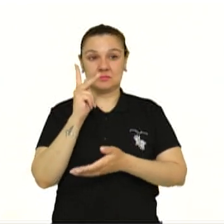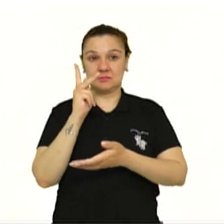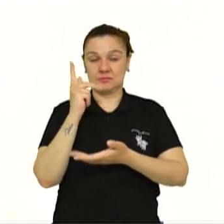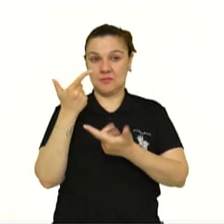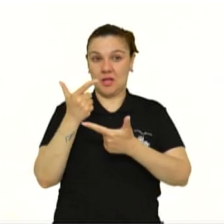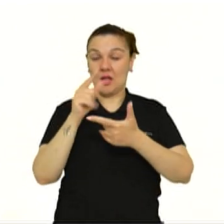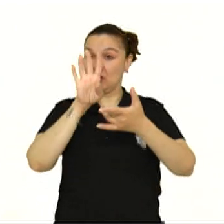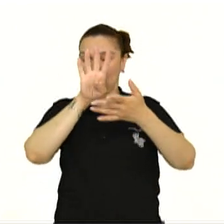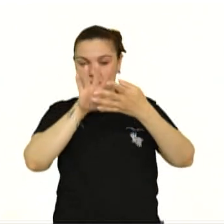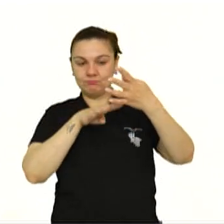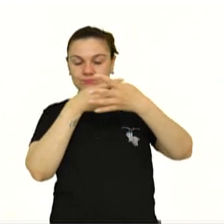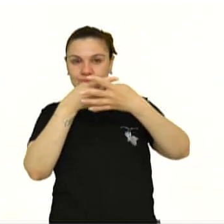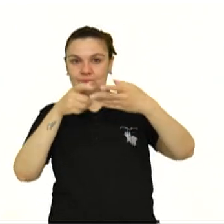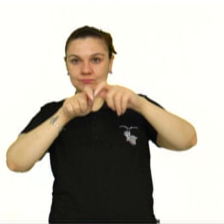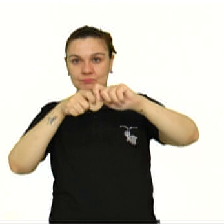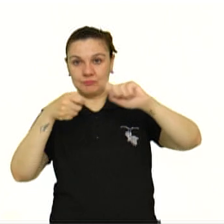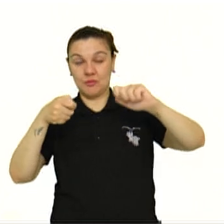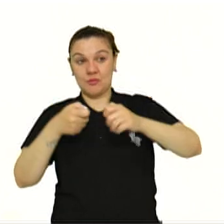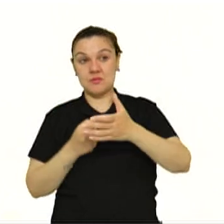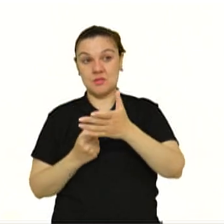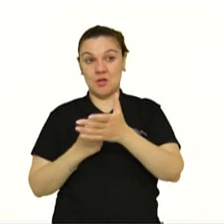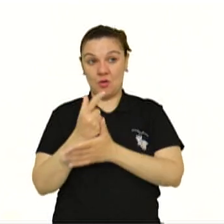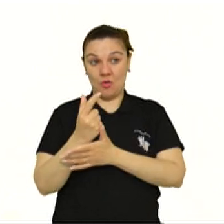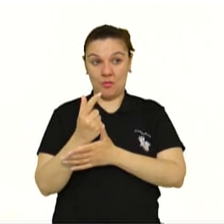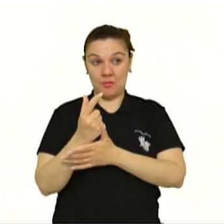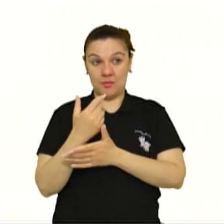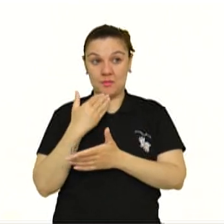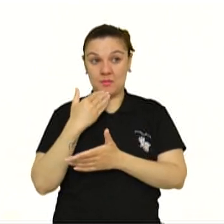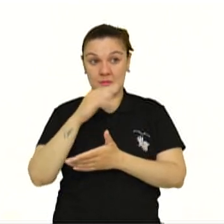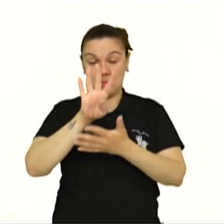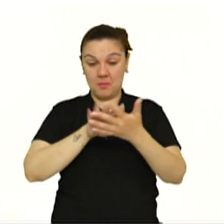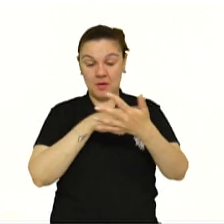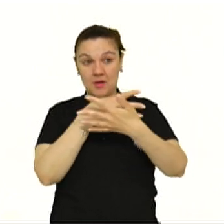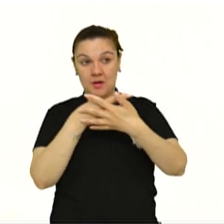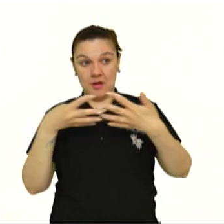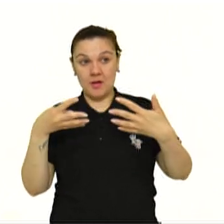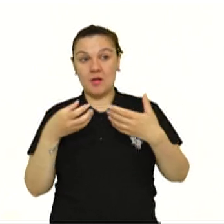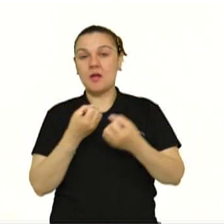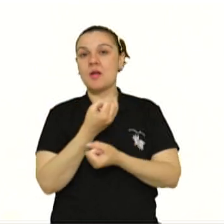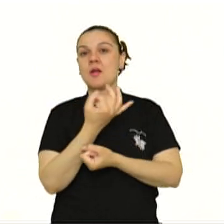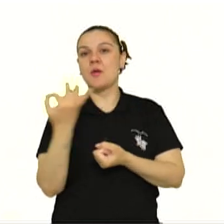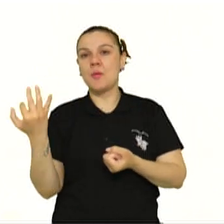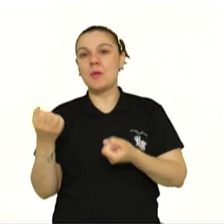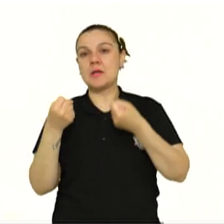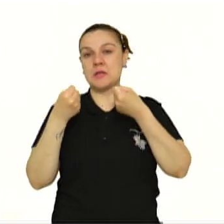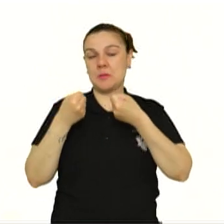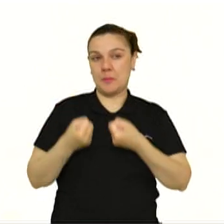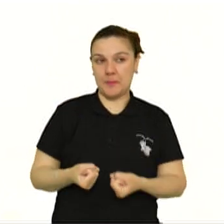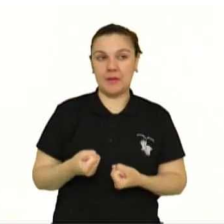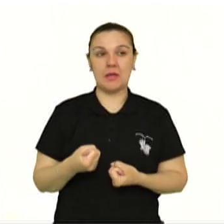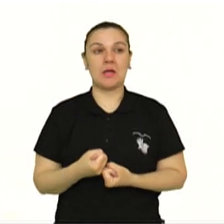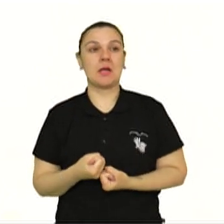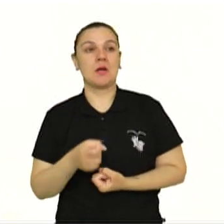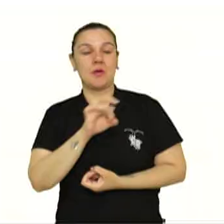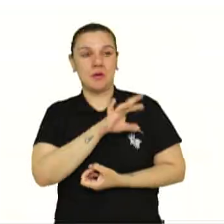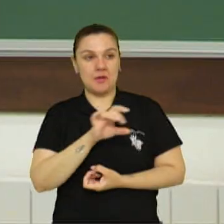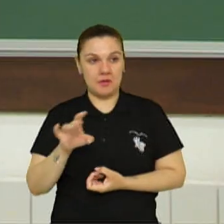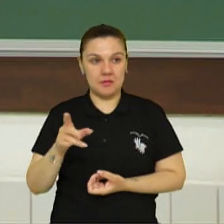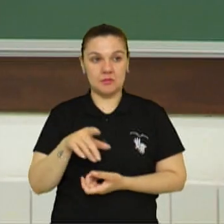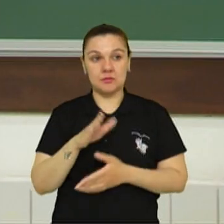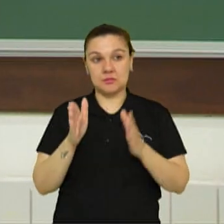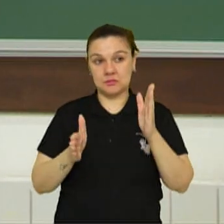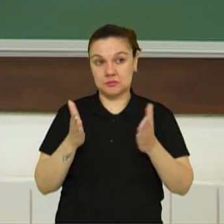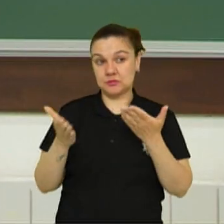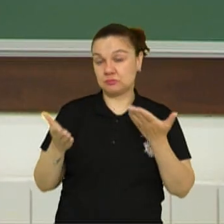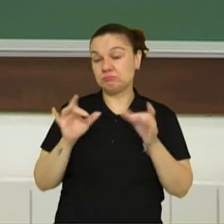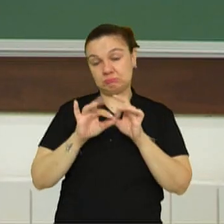esse encordamento, tá? Você compra a raquete, daí você pede um encordamento com quantas libras você prefere, e cada atleta, cada jogador prefere de